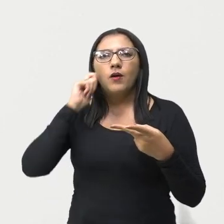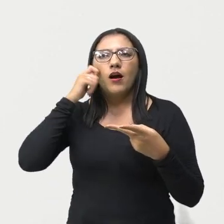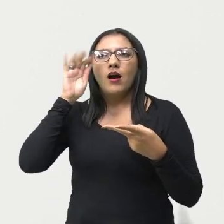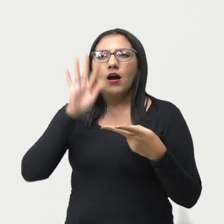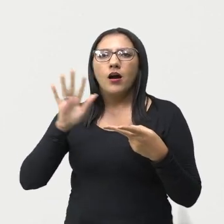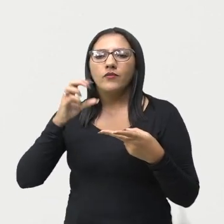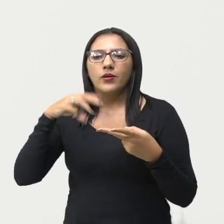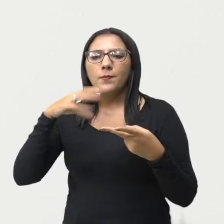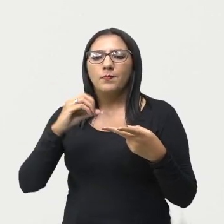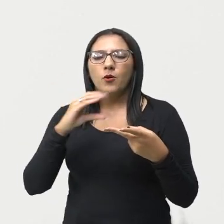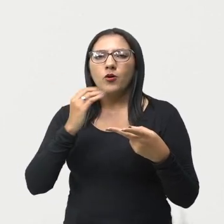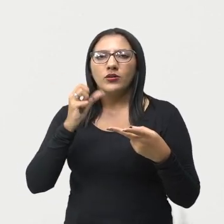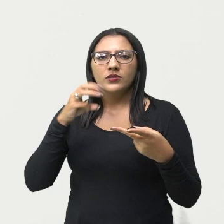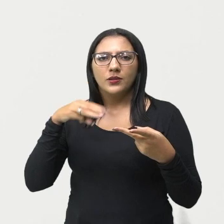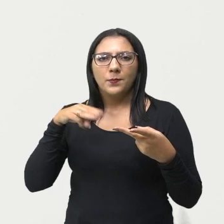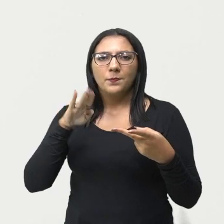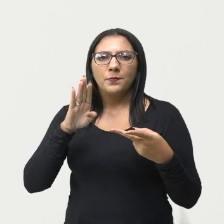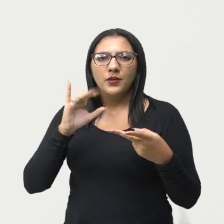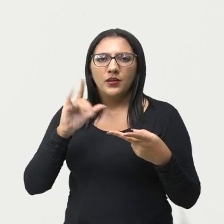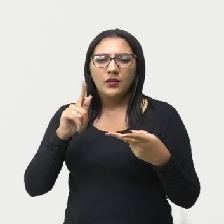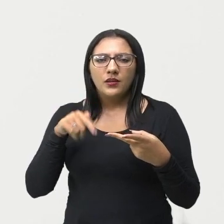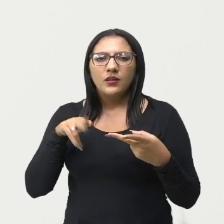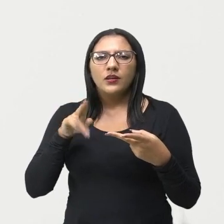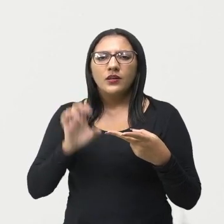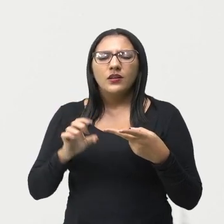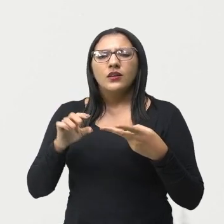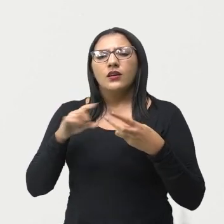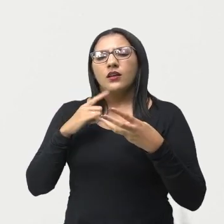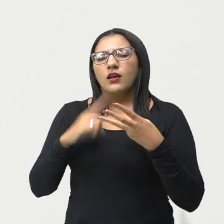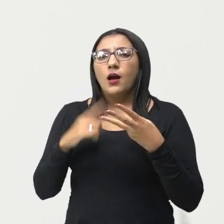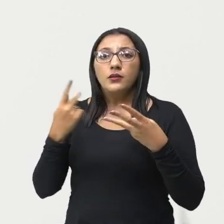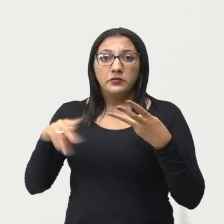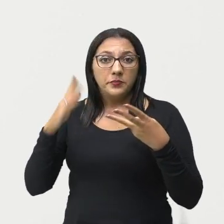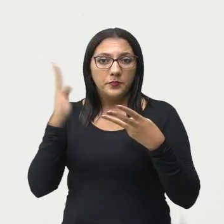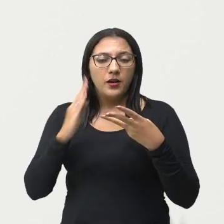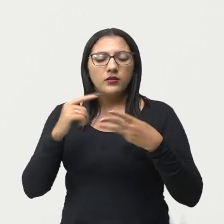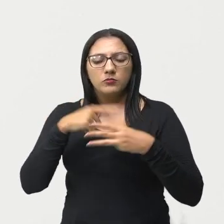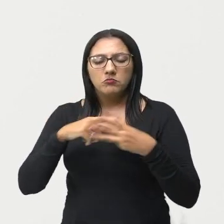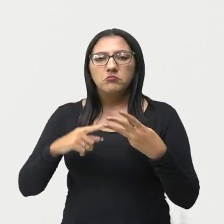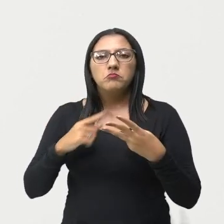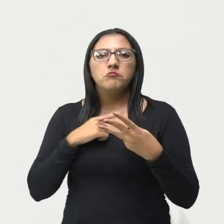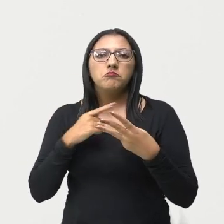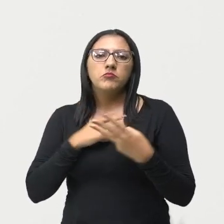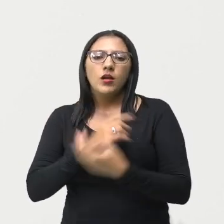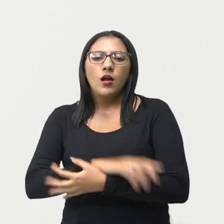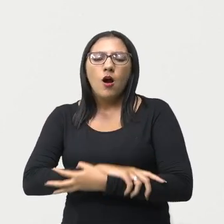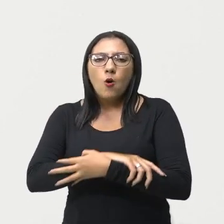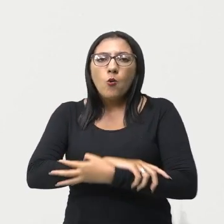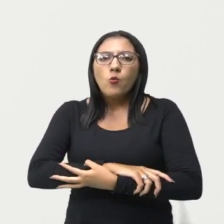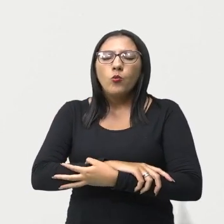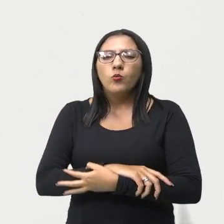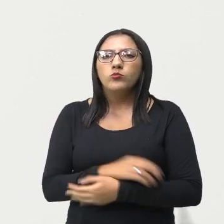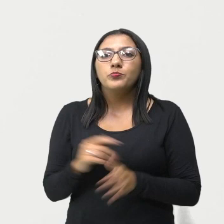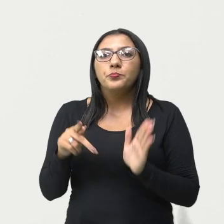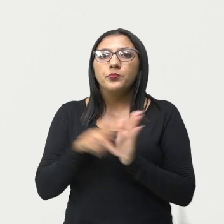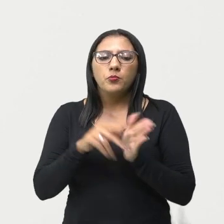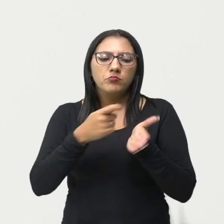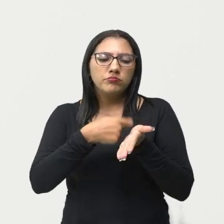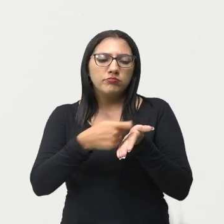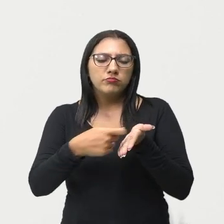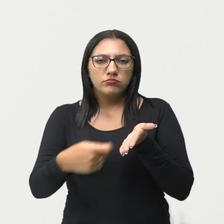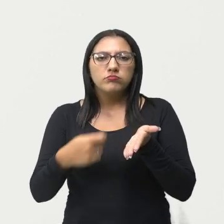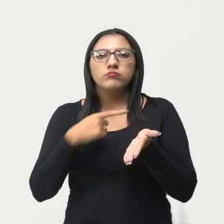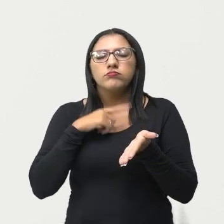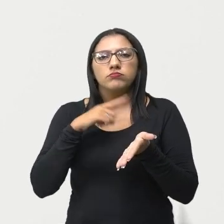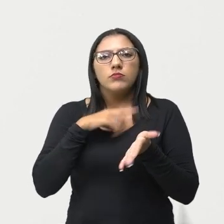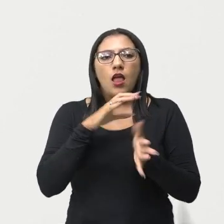assim, o Brasil também incluído, claro, gente. Observe que se convencionou uma forma de escrita que será